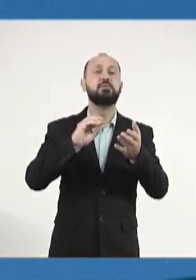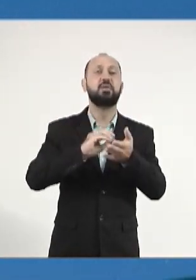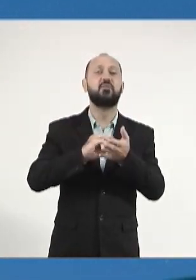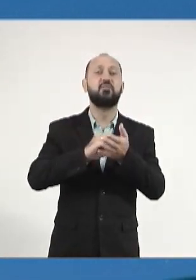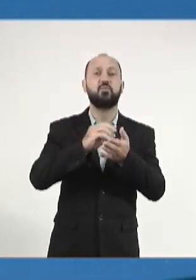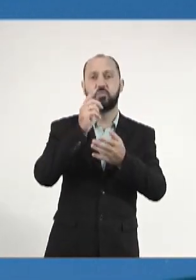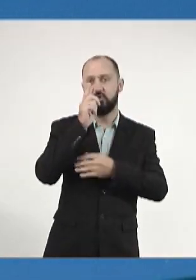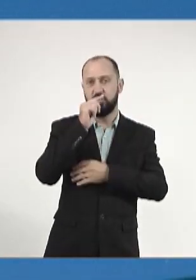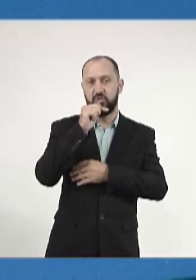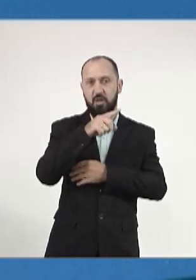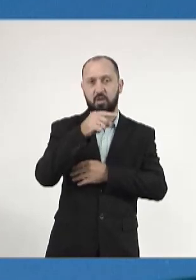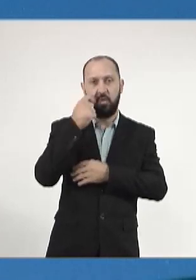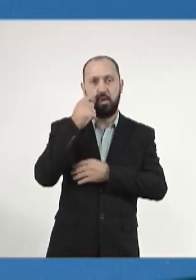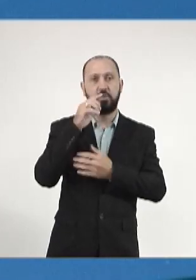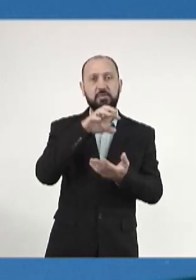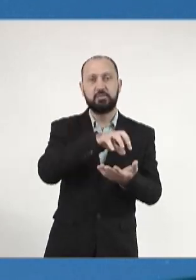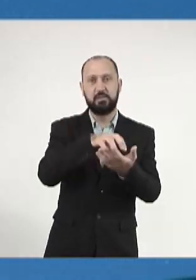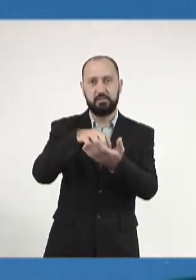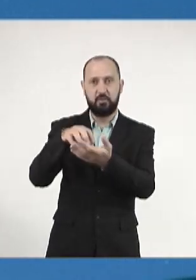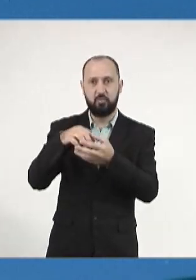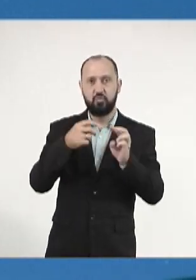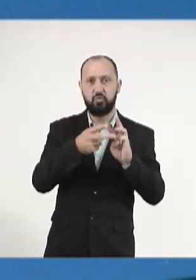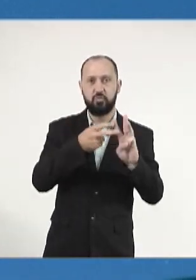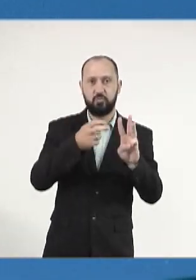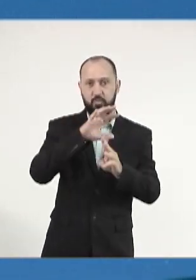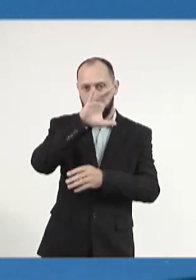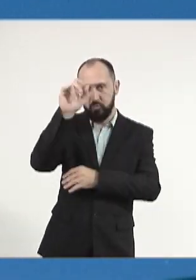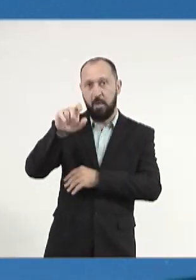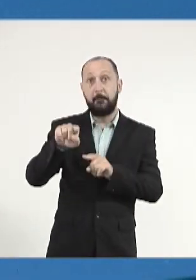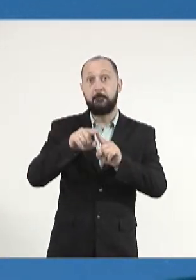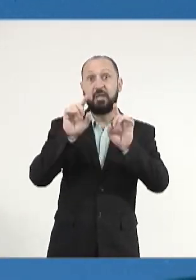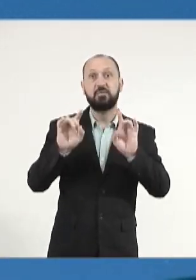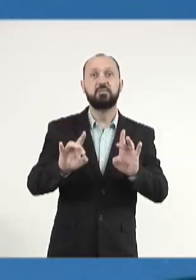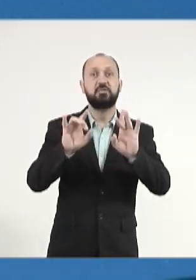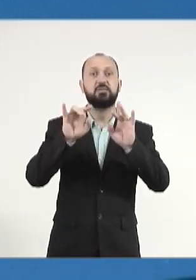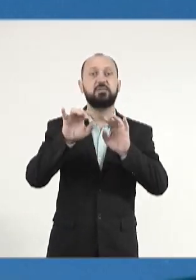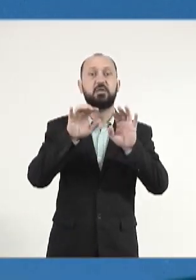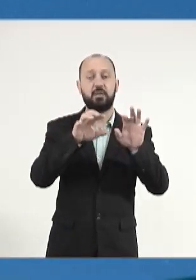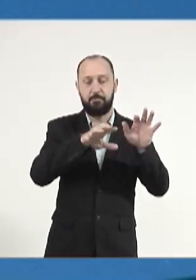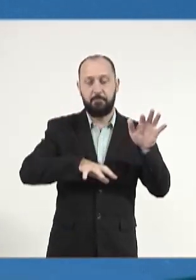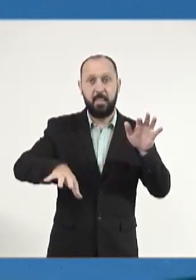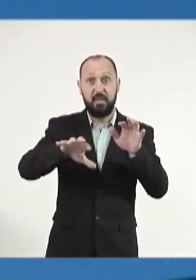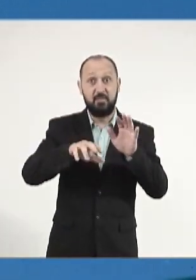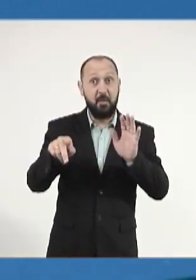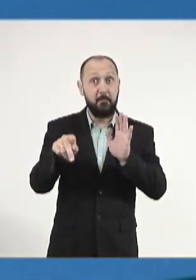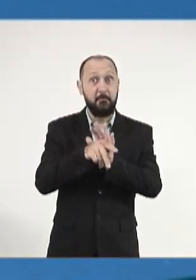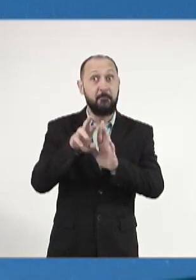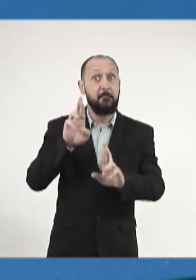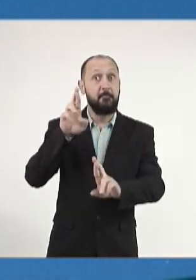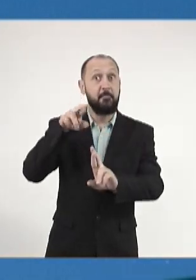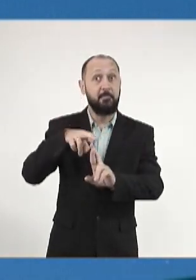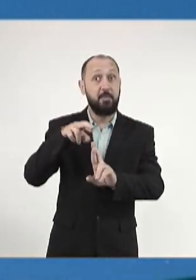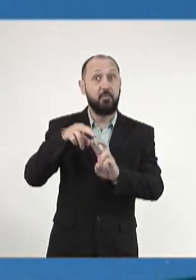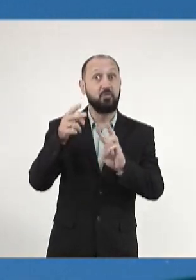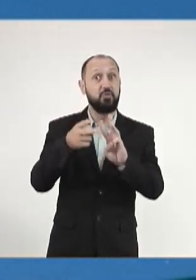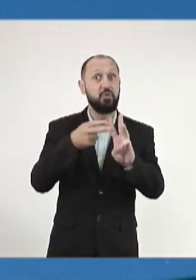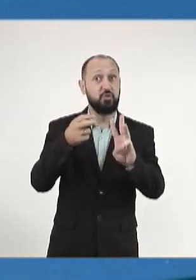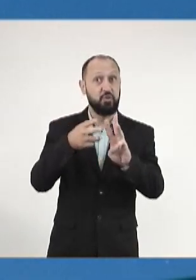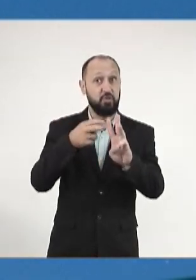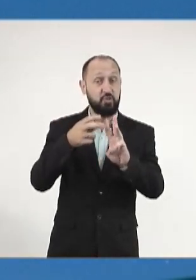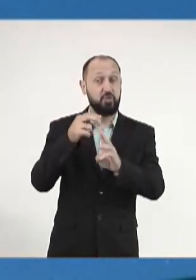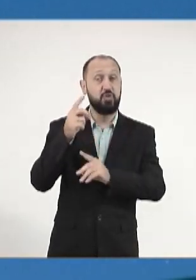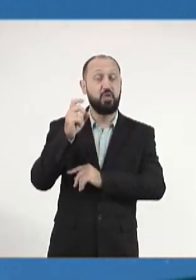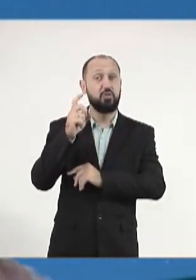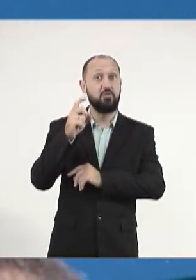falta d'água nas aldeias de Mato Grosso do Sul, mas em especial na reserva indígena de Dourados, que é a maior reserva indígena